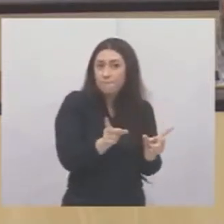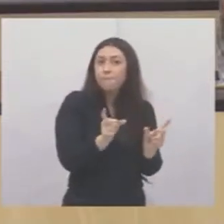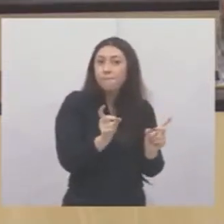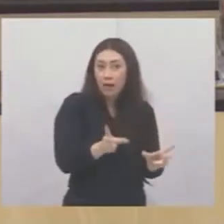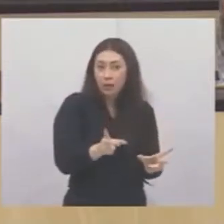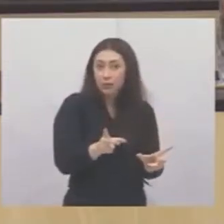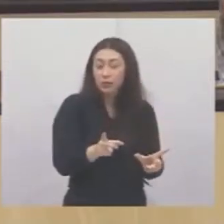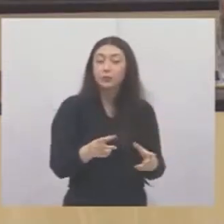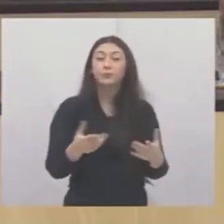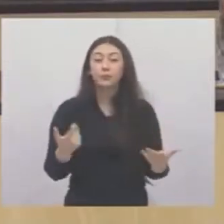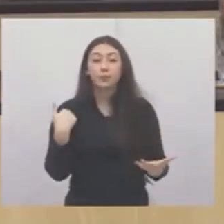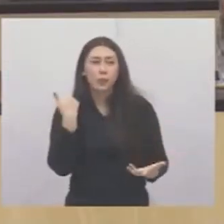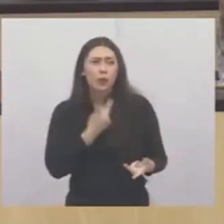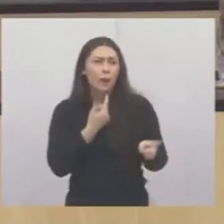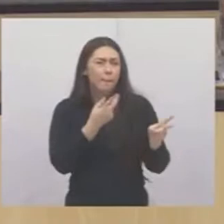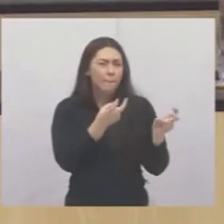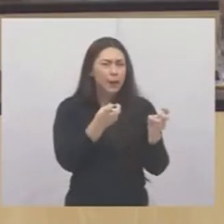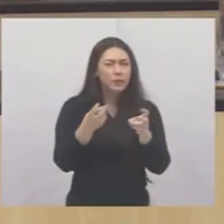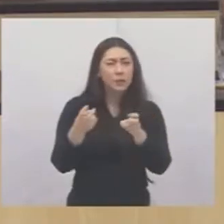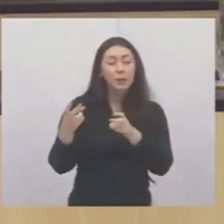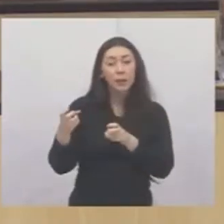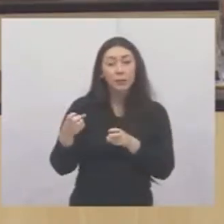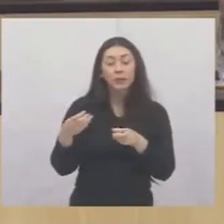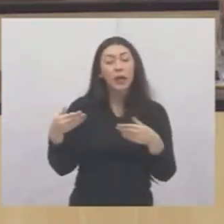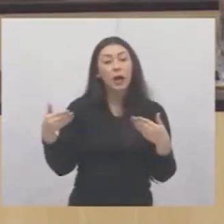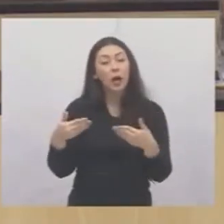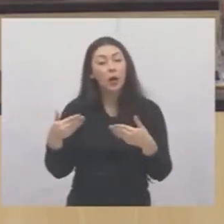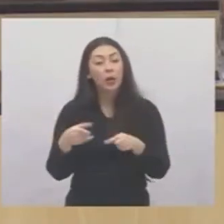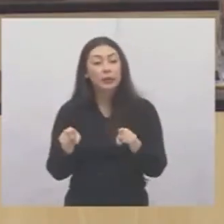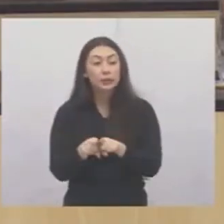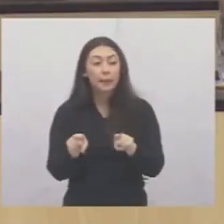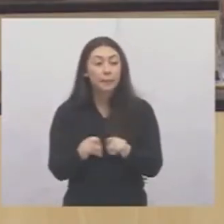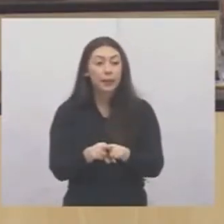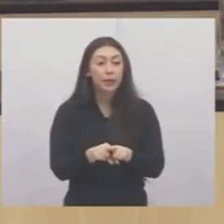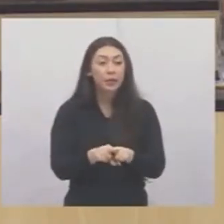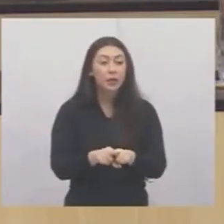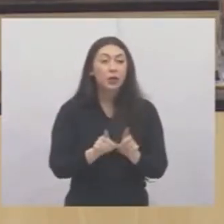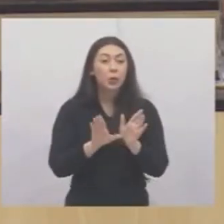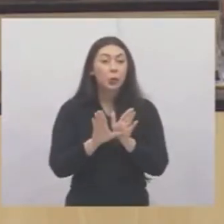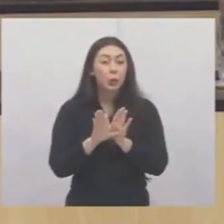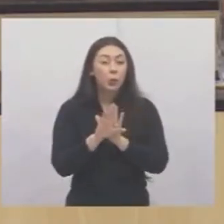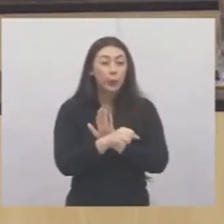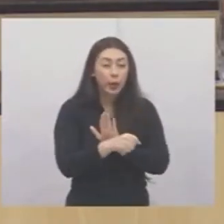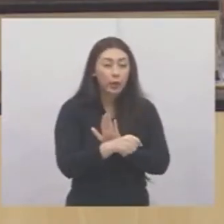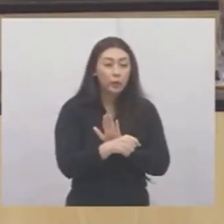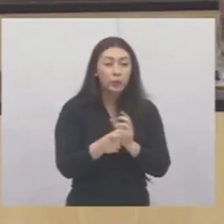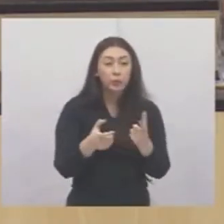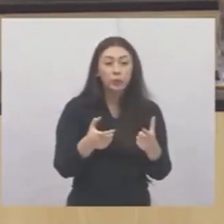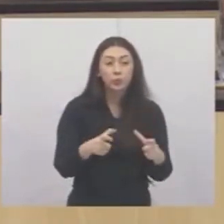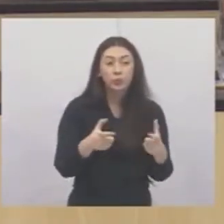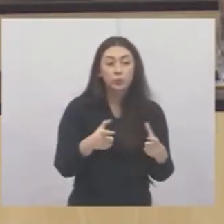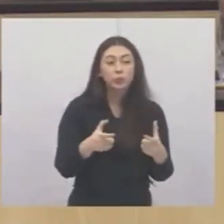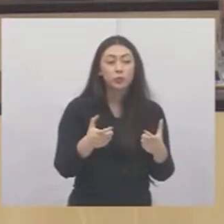agora, recentemente, um roubo a mais um local